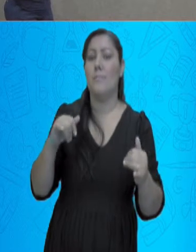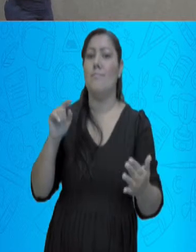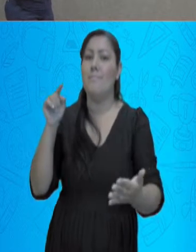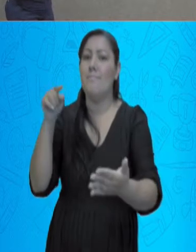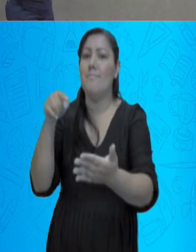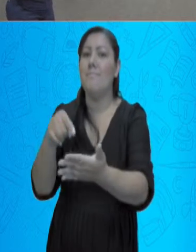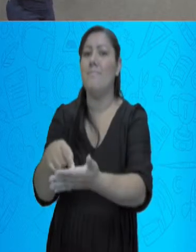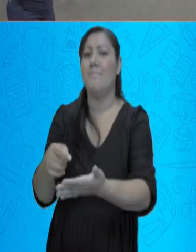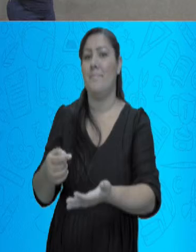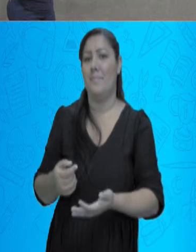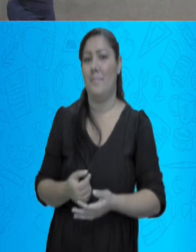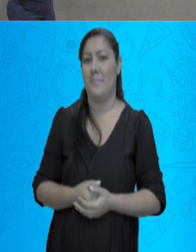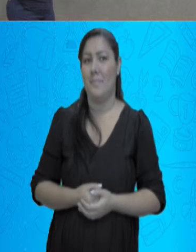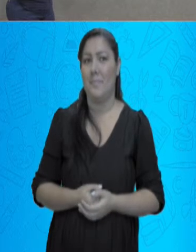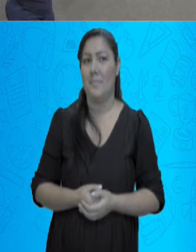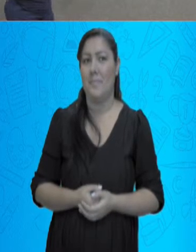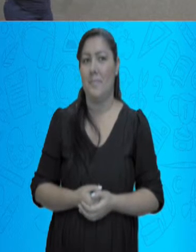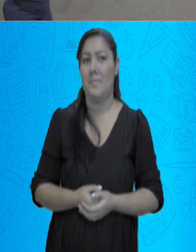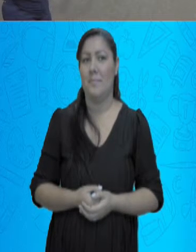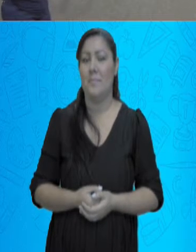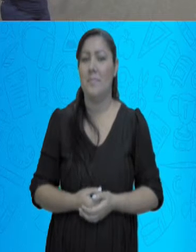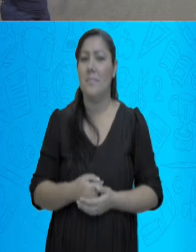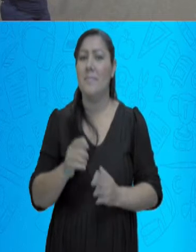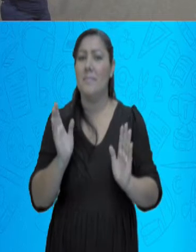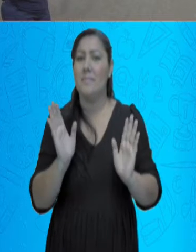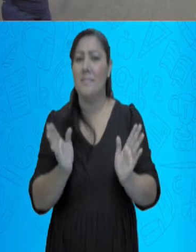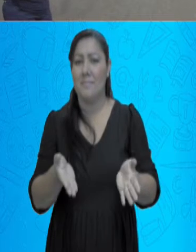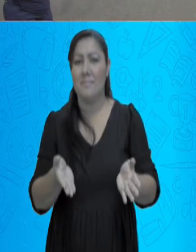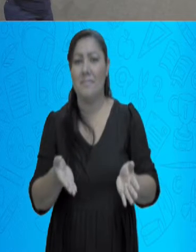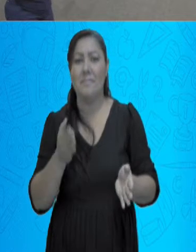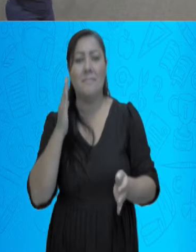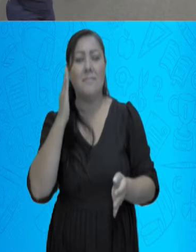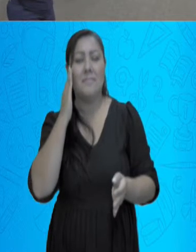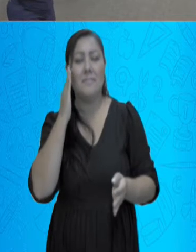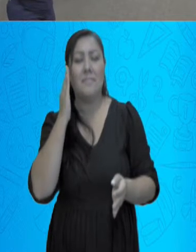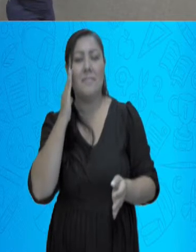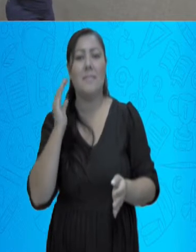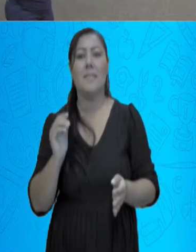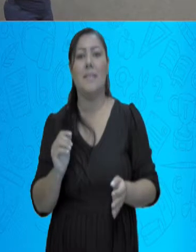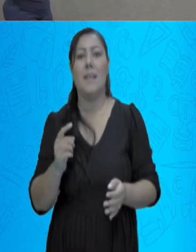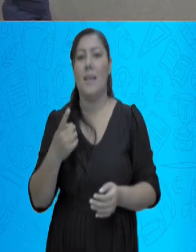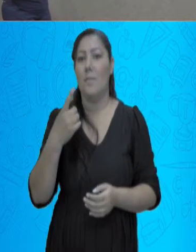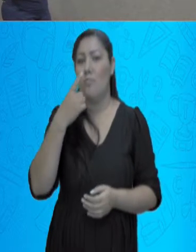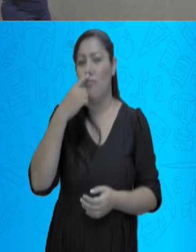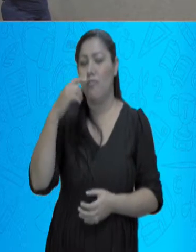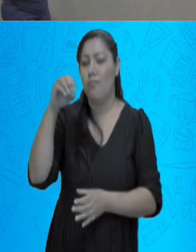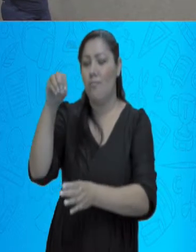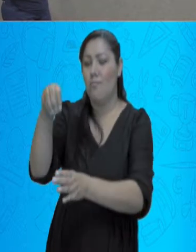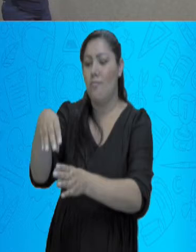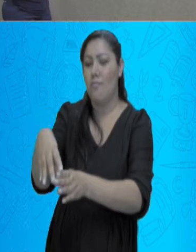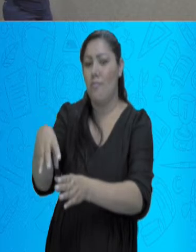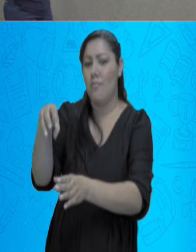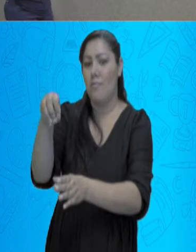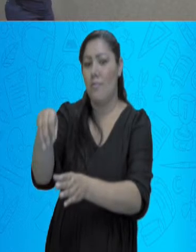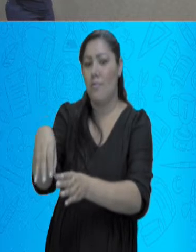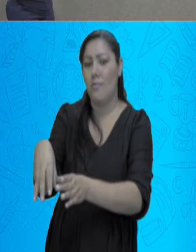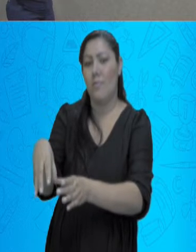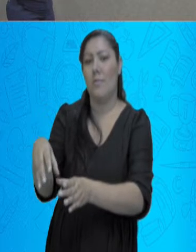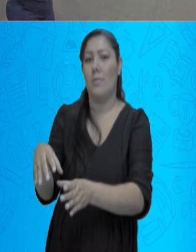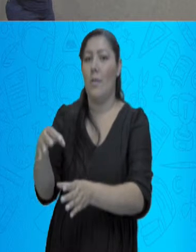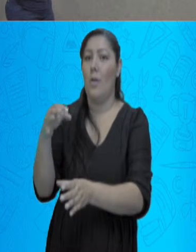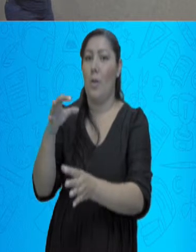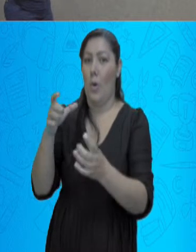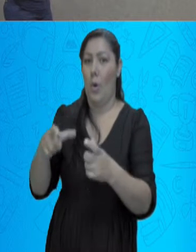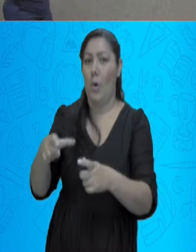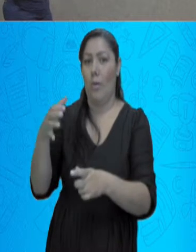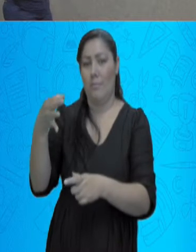objetiva. Você observando essa imagem, você já sabe o que você tem que fazer, não é mesmo? Jogar lixo no lixo. Então, esse é um exemplo